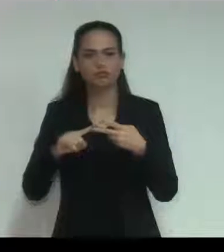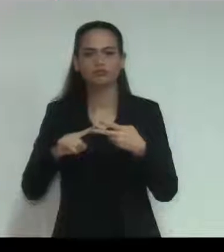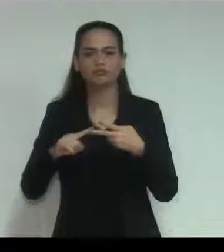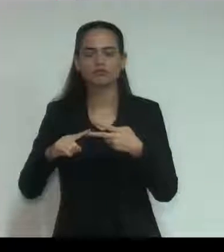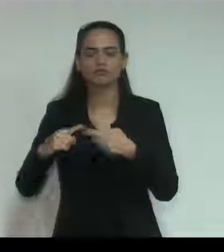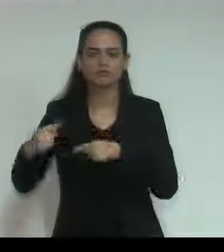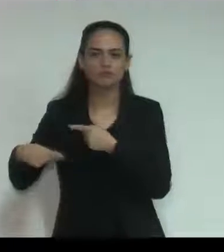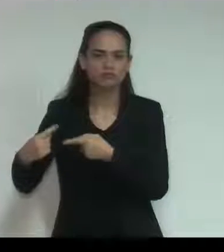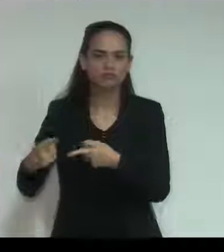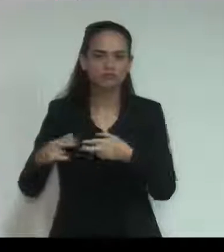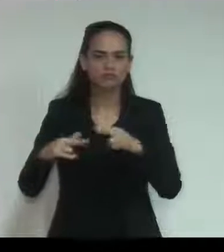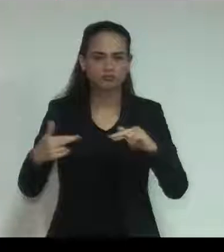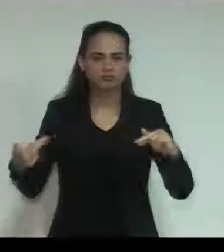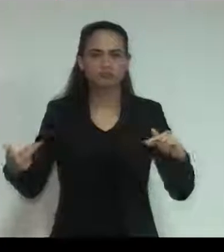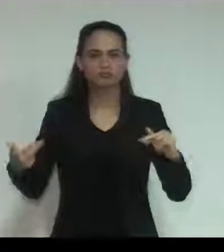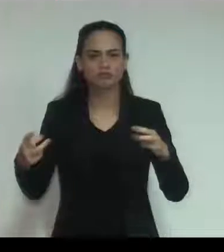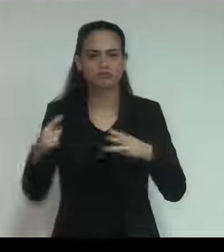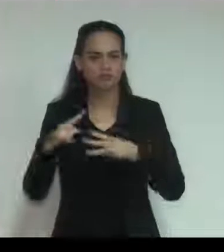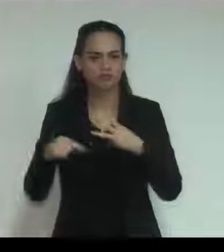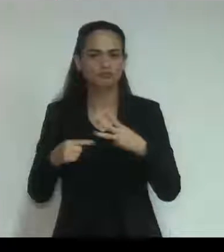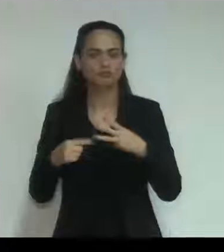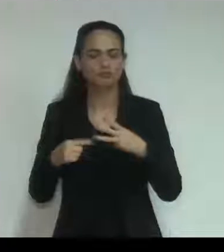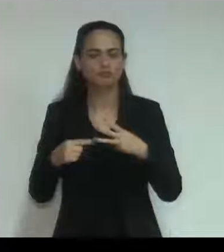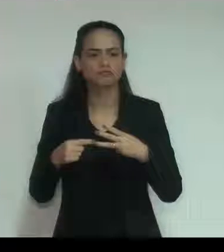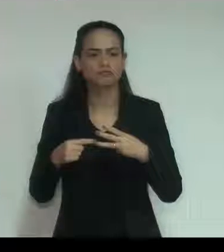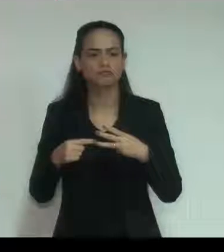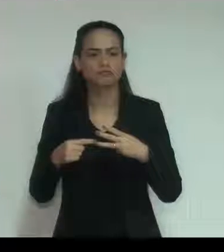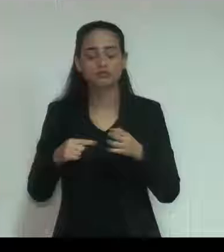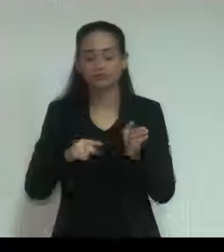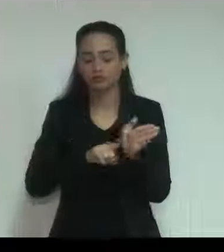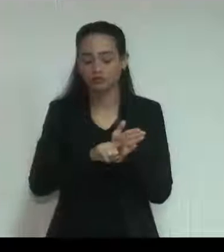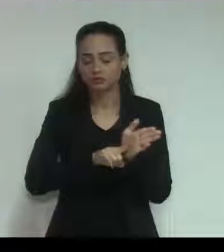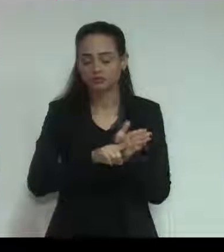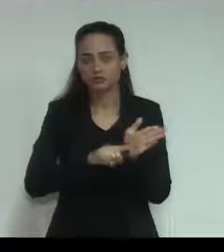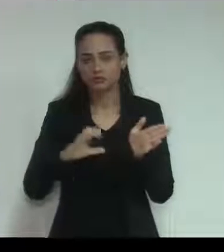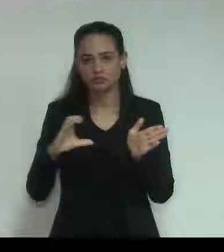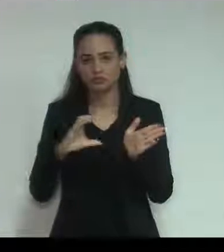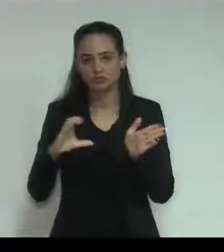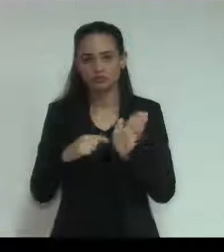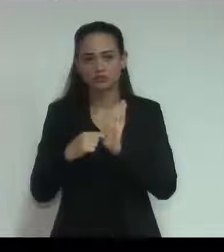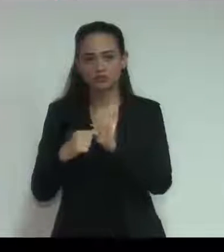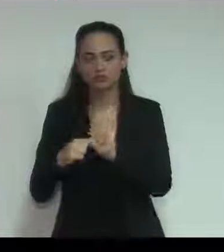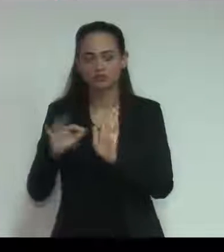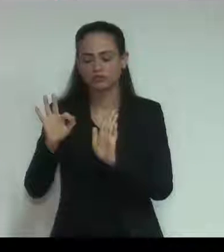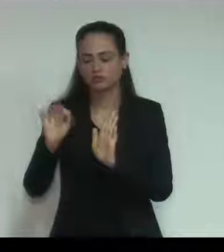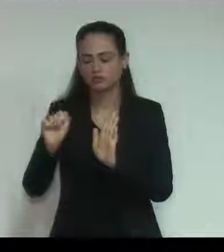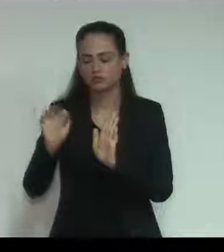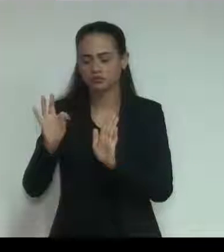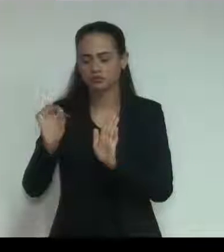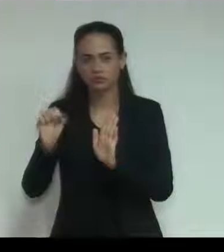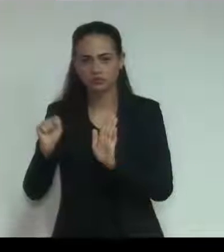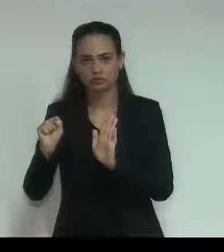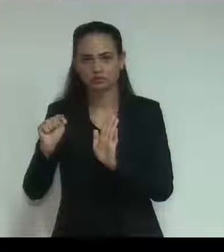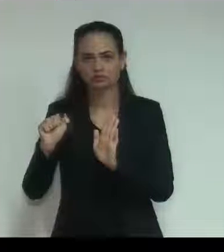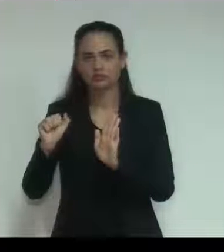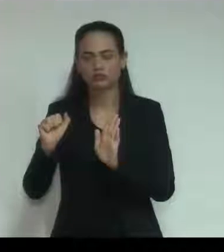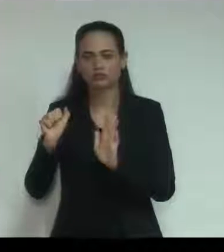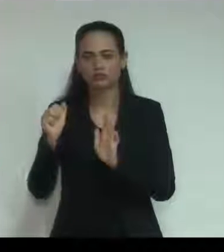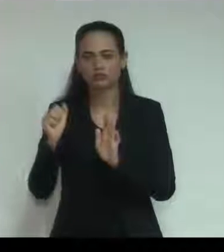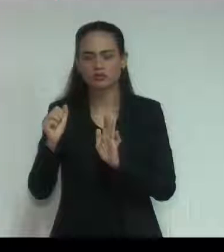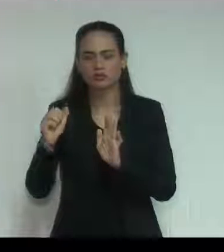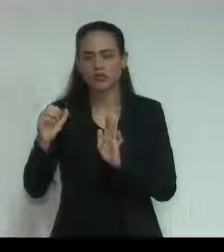reprodutiva e hormonal e os fatores genéticos. O que os estudiosos chamam de fatores ambientais são a obesidade